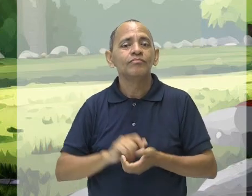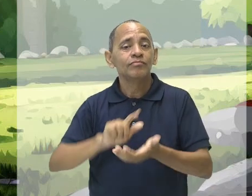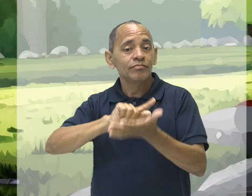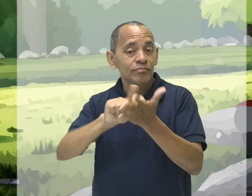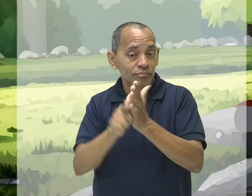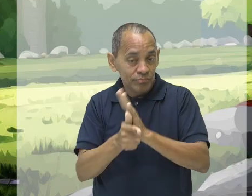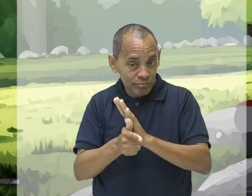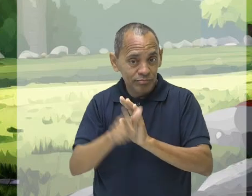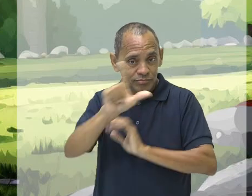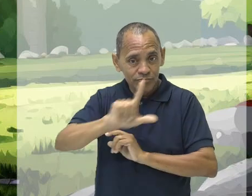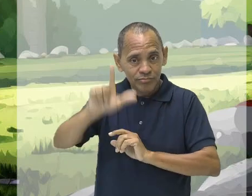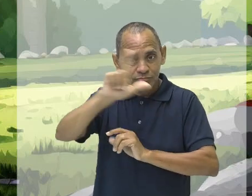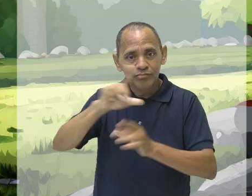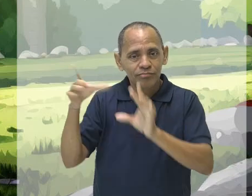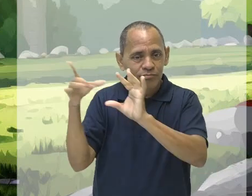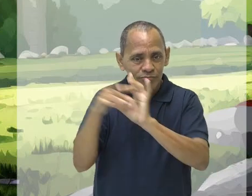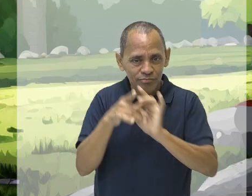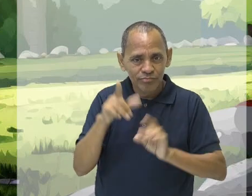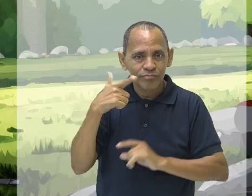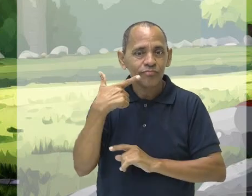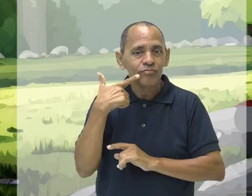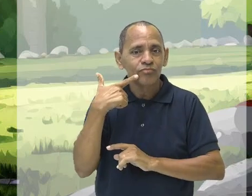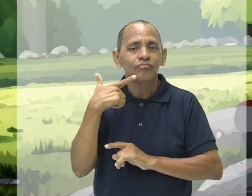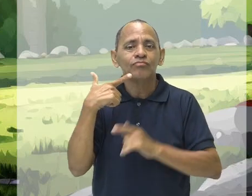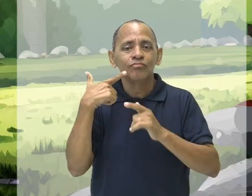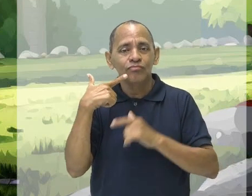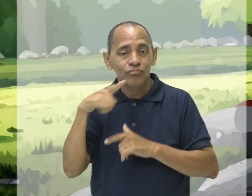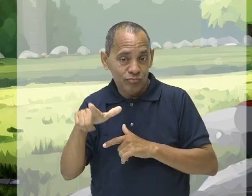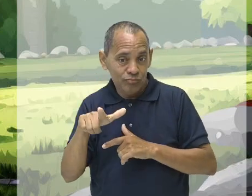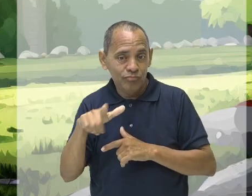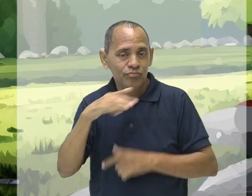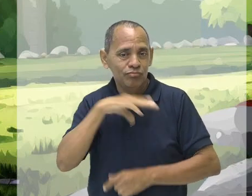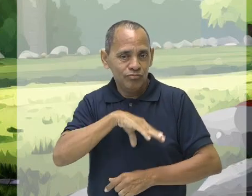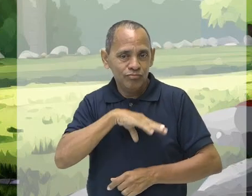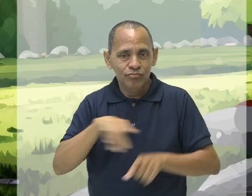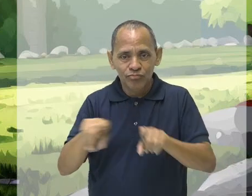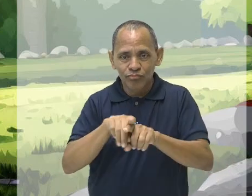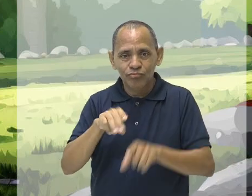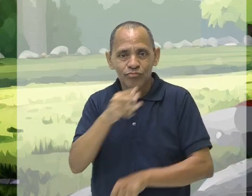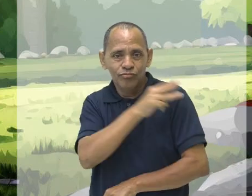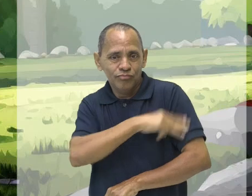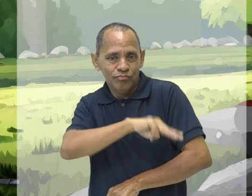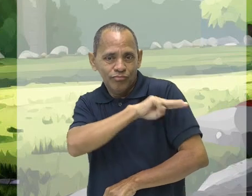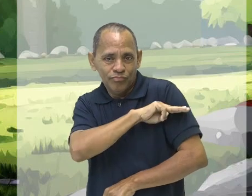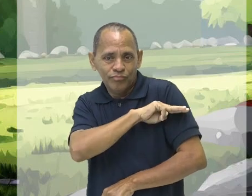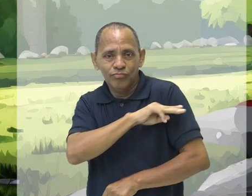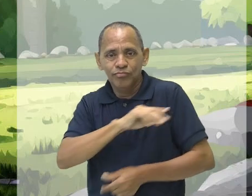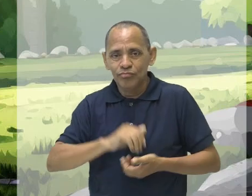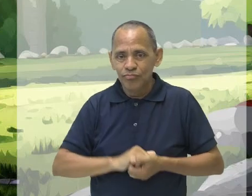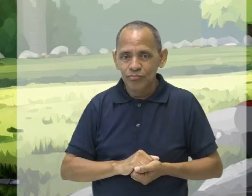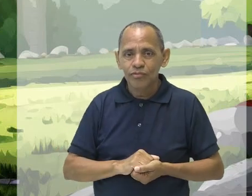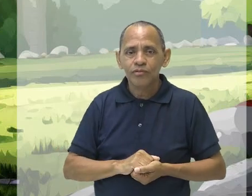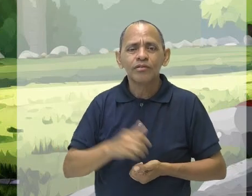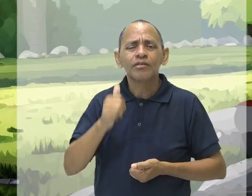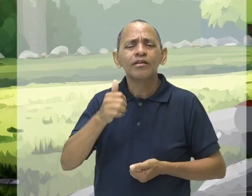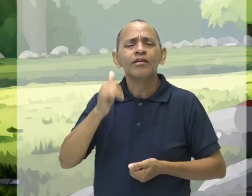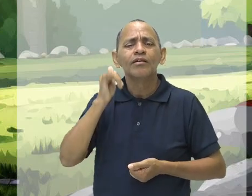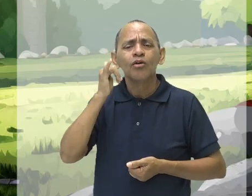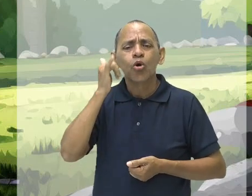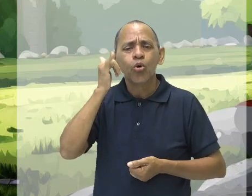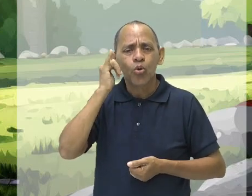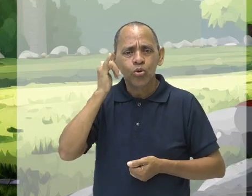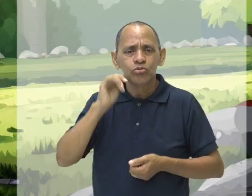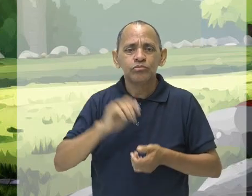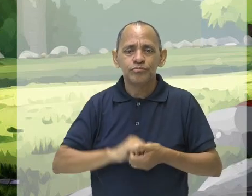estudamos a língua portuguesa também na terceira série do ensino médio. Vamos relembrar um pouquinho do que é o conto, né? O